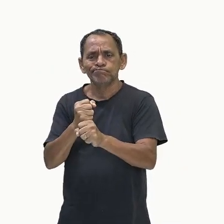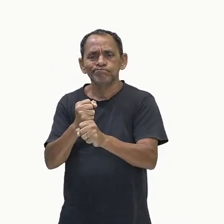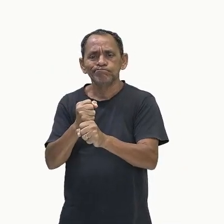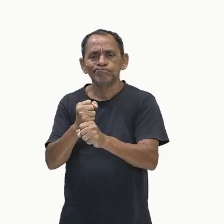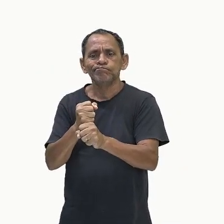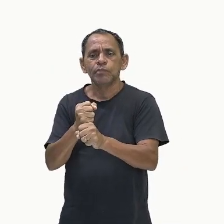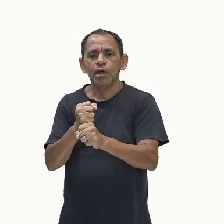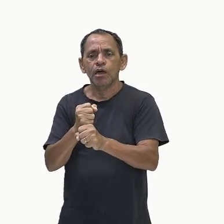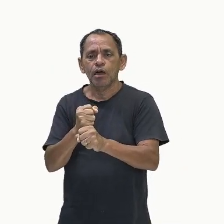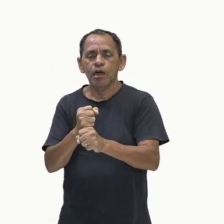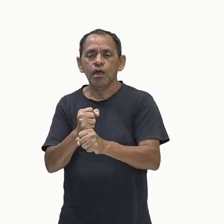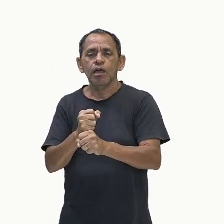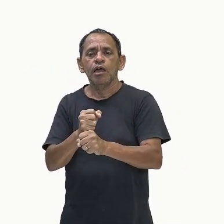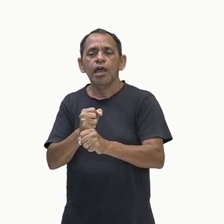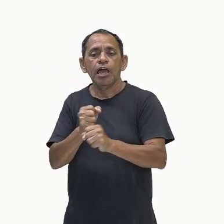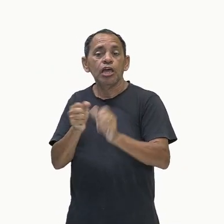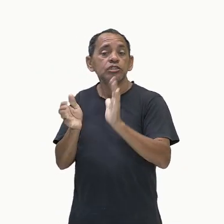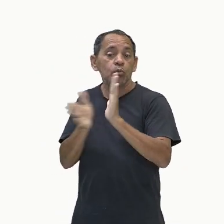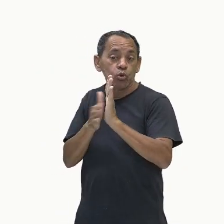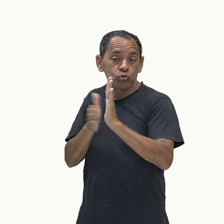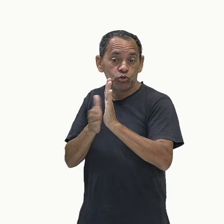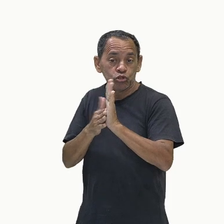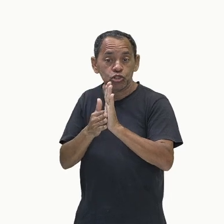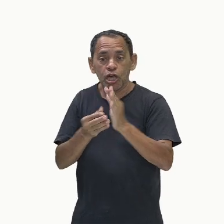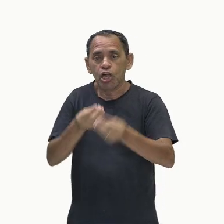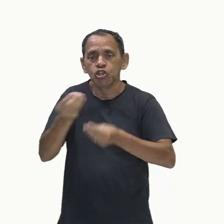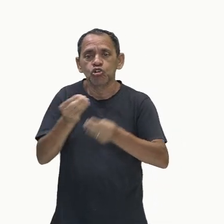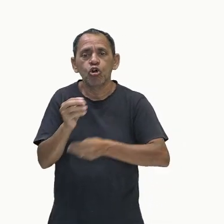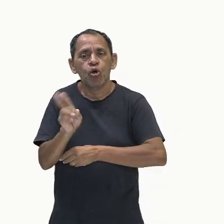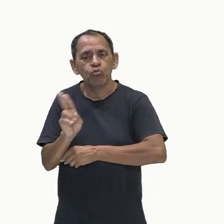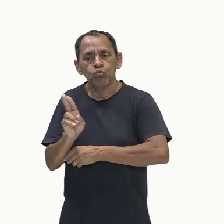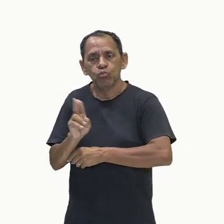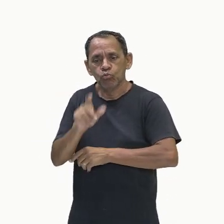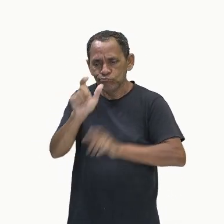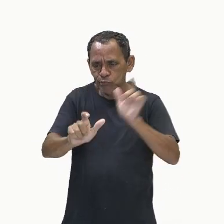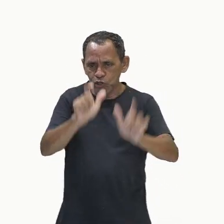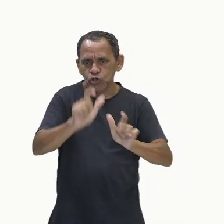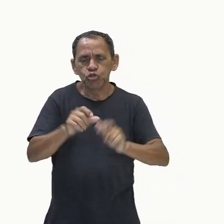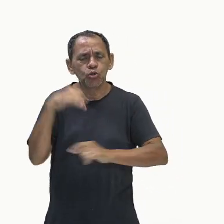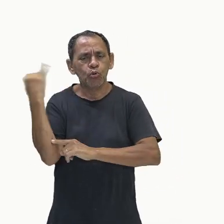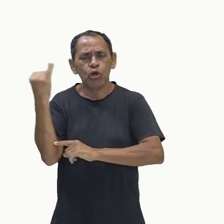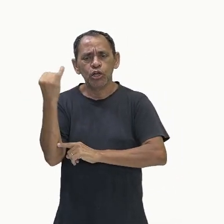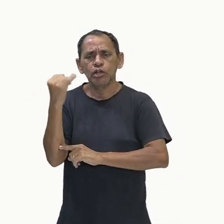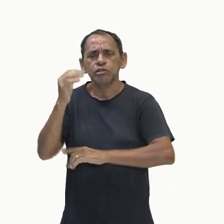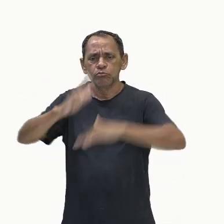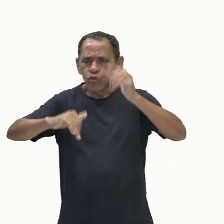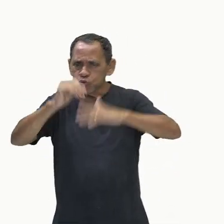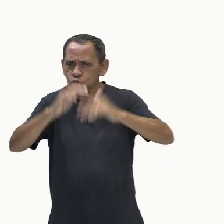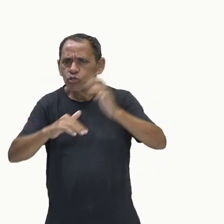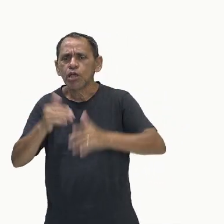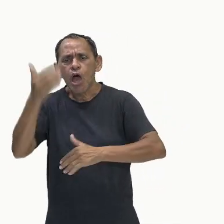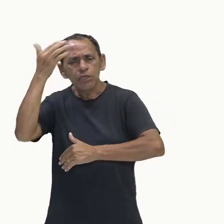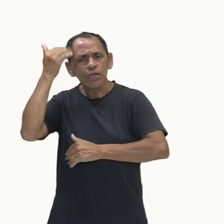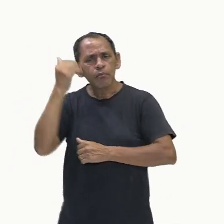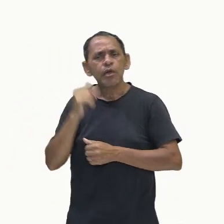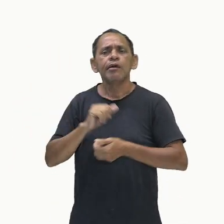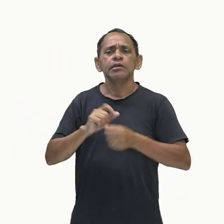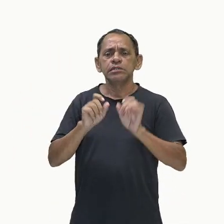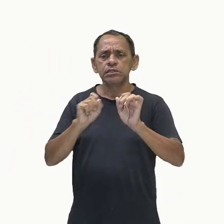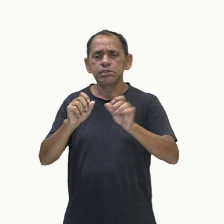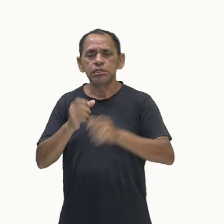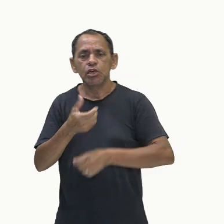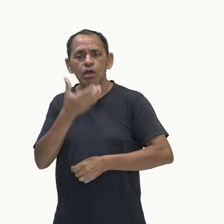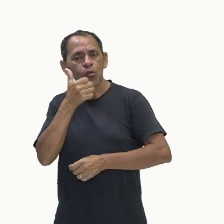condição, que são os nomes dos indivíduos. É importante o profissional saber essas informações, o sexo dos indivíduos,